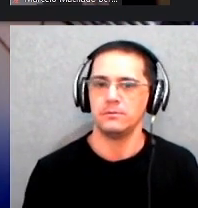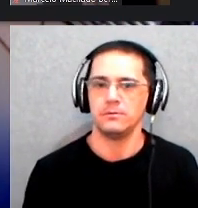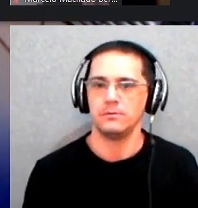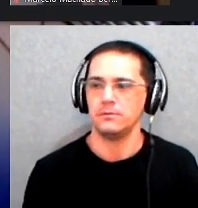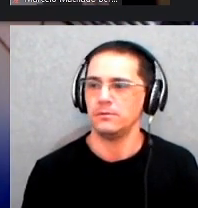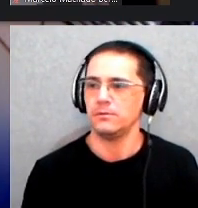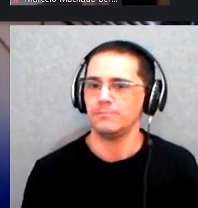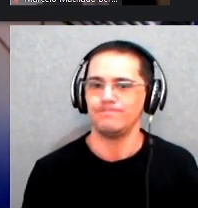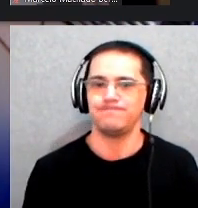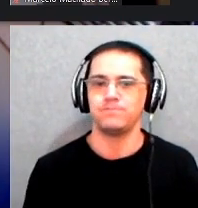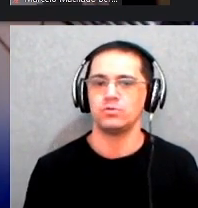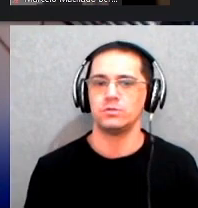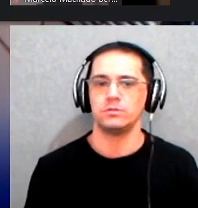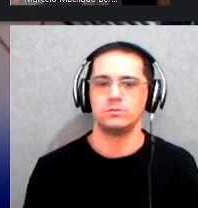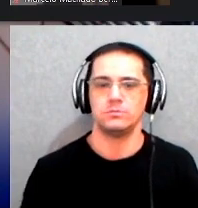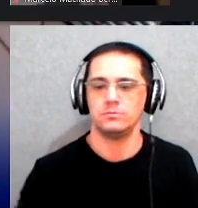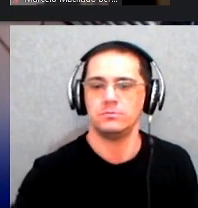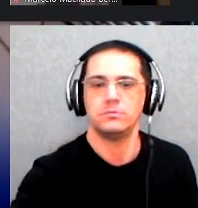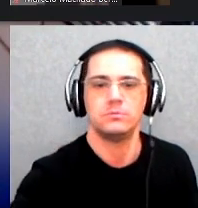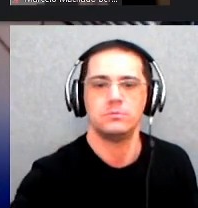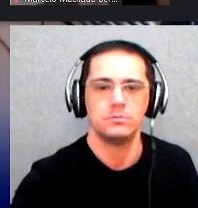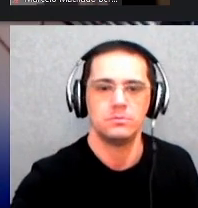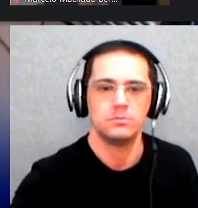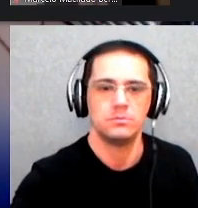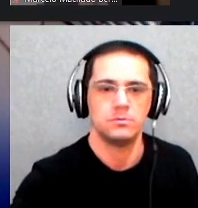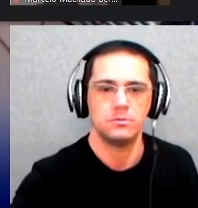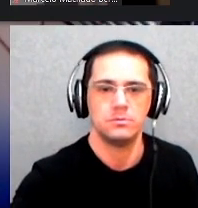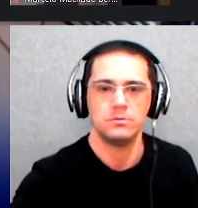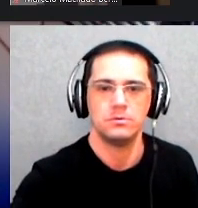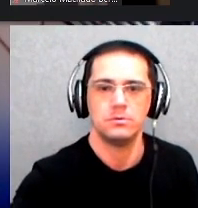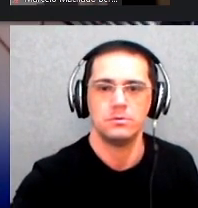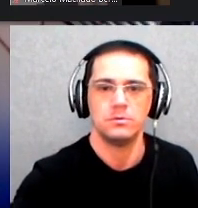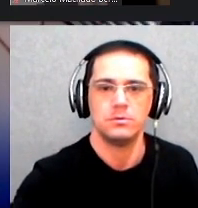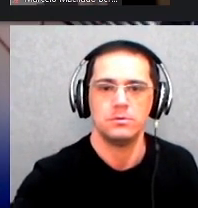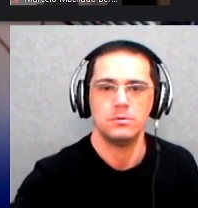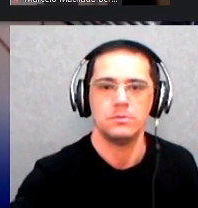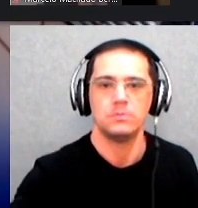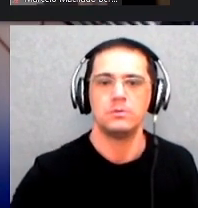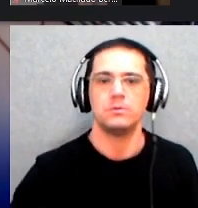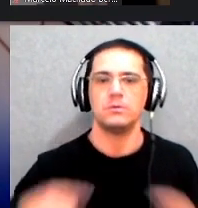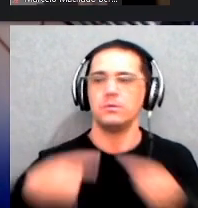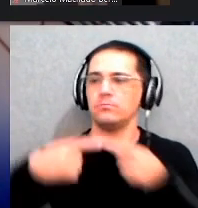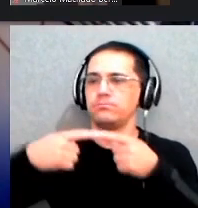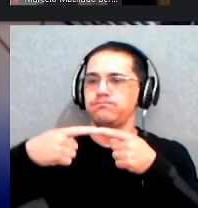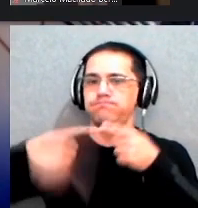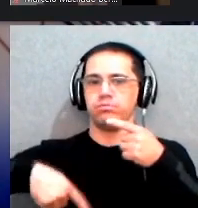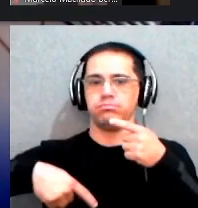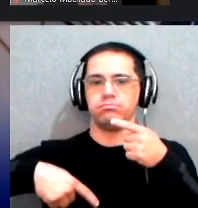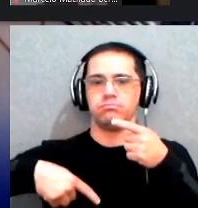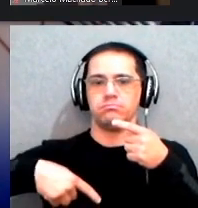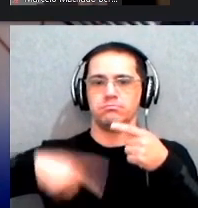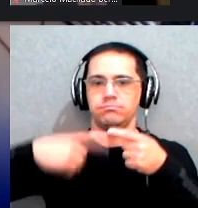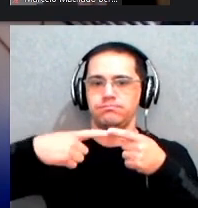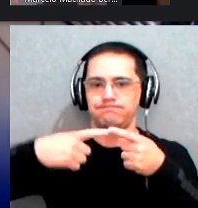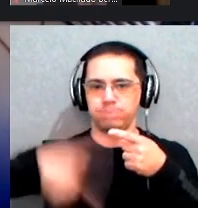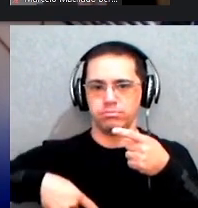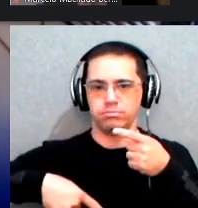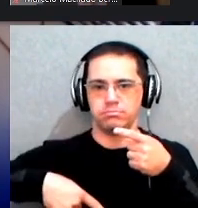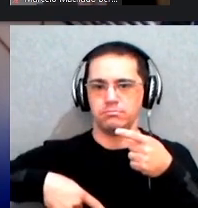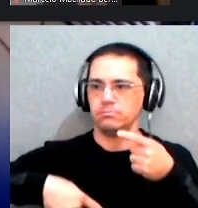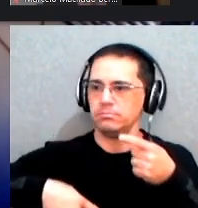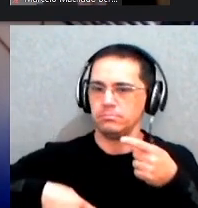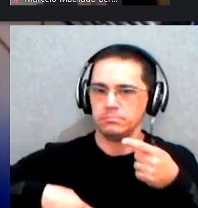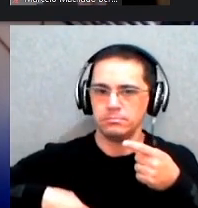machão, ofende, tem opinião lá no Facebook, lá no Instagram. Eu quero ver no real, no dia a dia, aqui ao vivo.